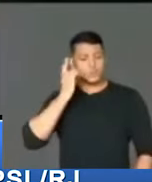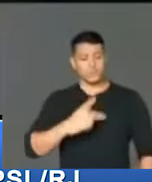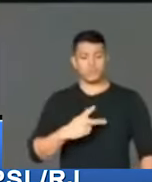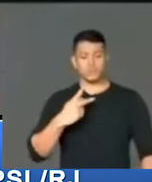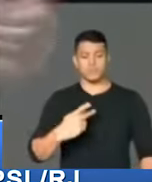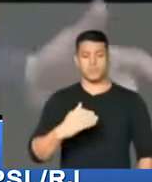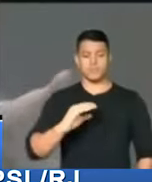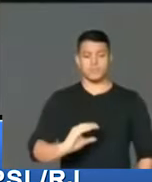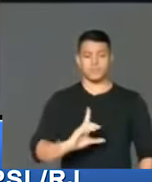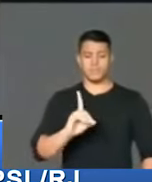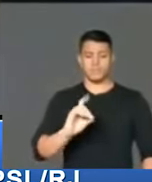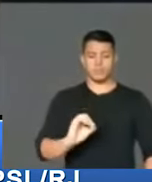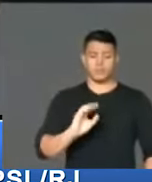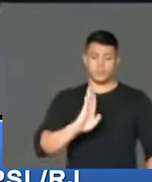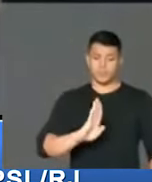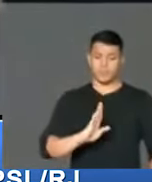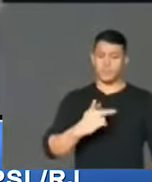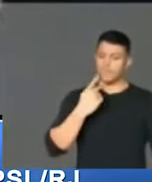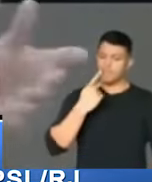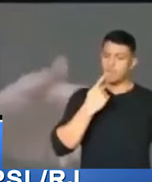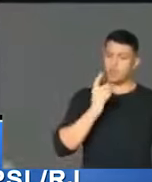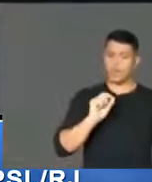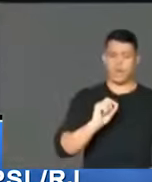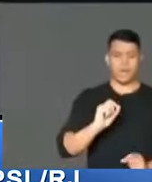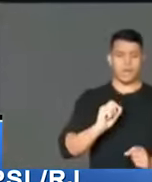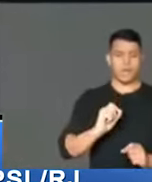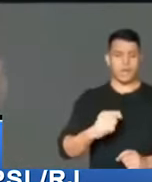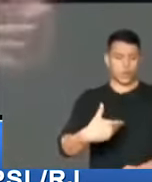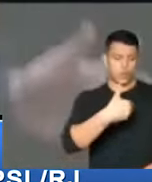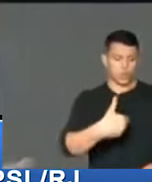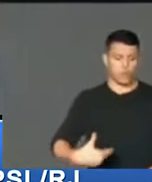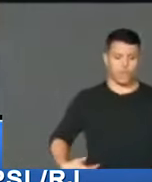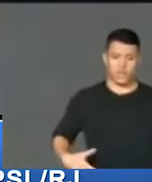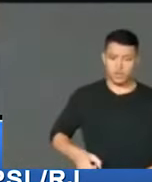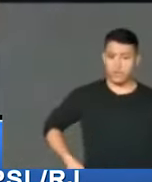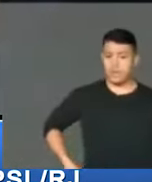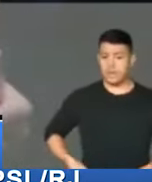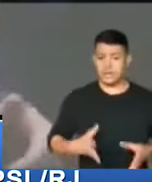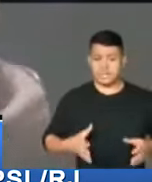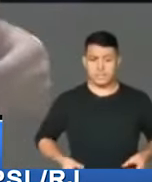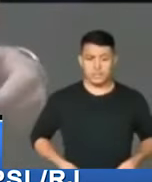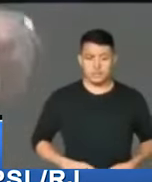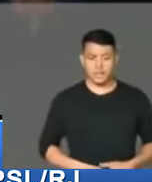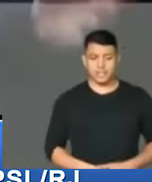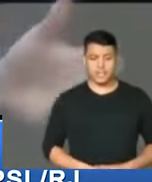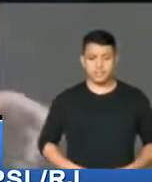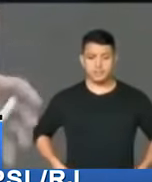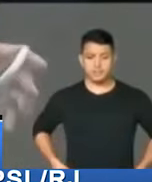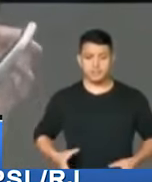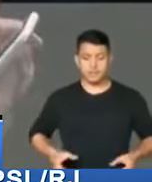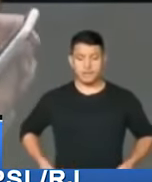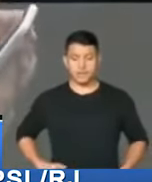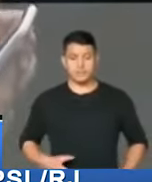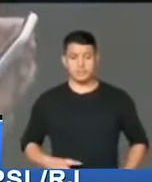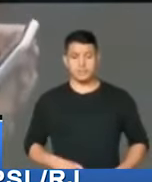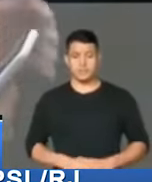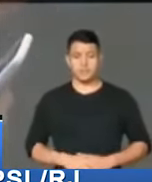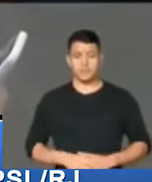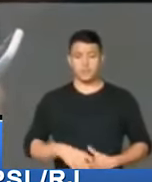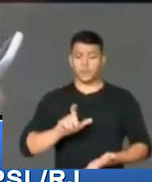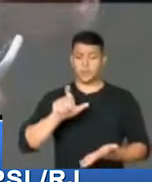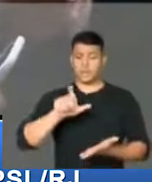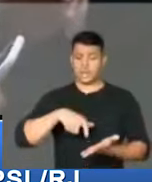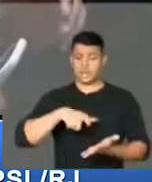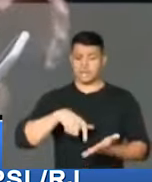que o governo está gastando muito com gastos corporativos, cartões corporativos, falou da ordem de 5 milhões. Basta você